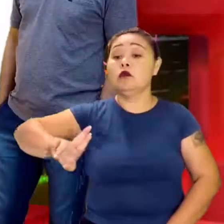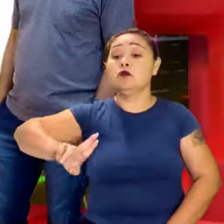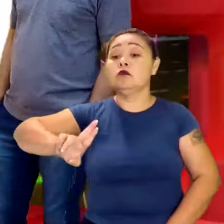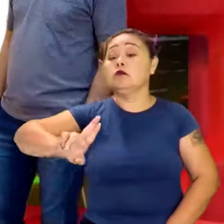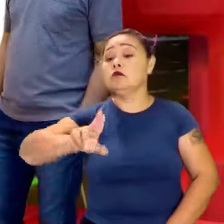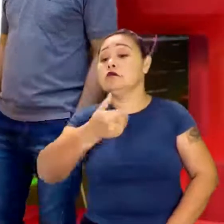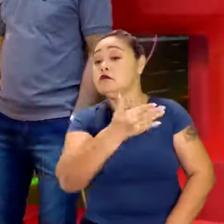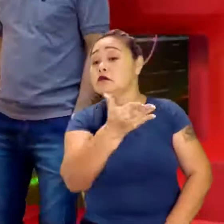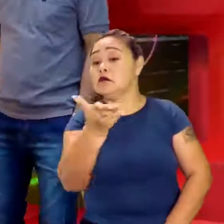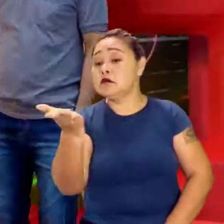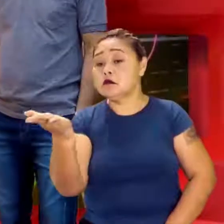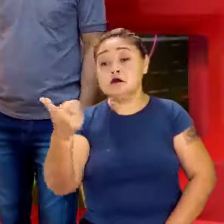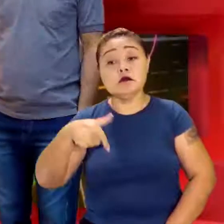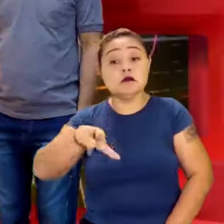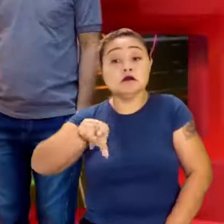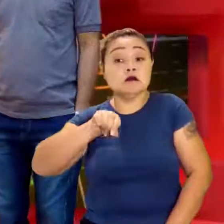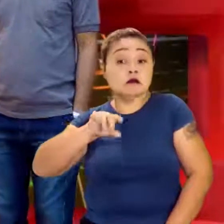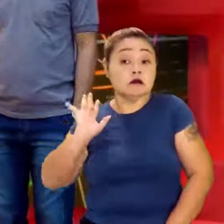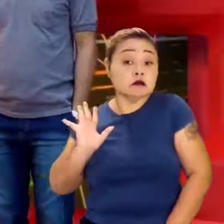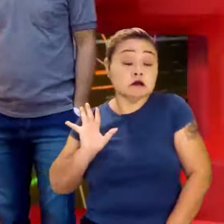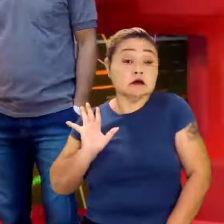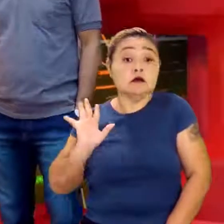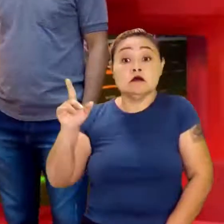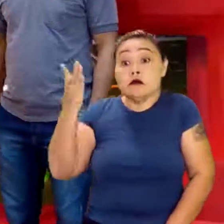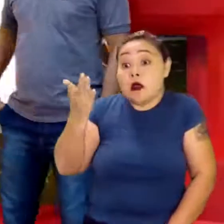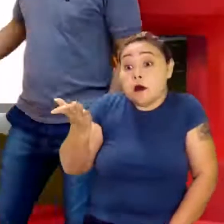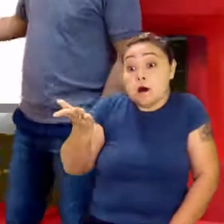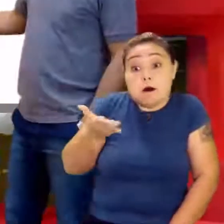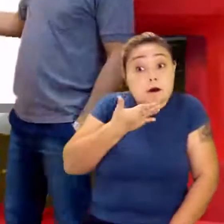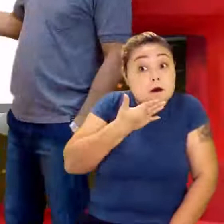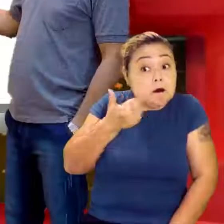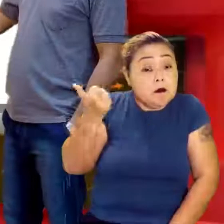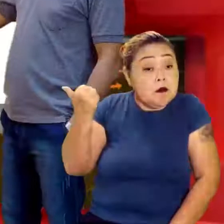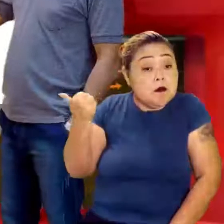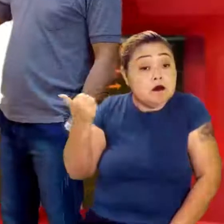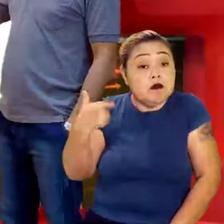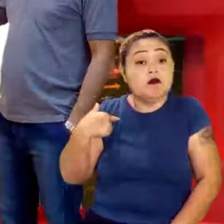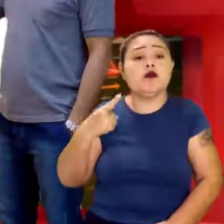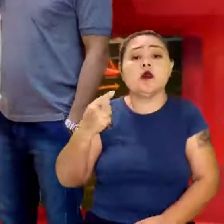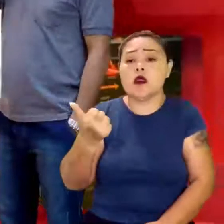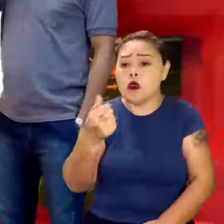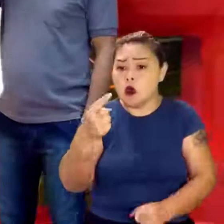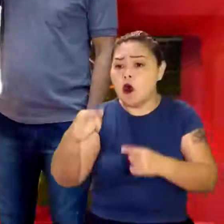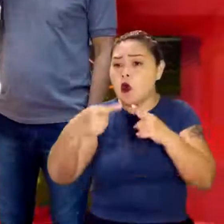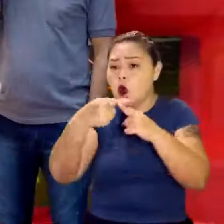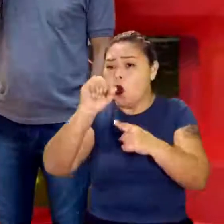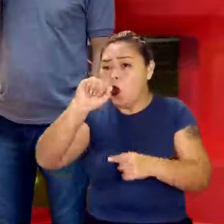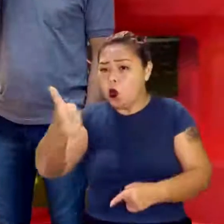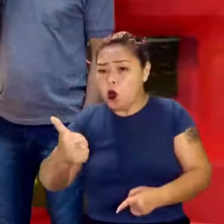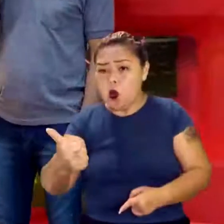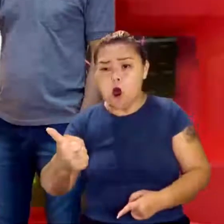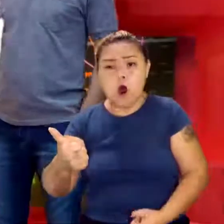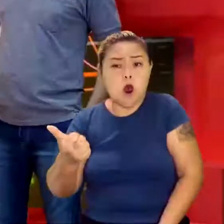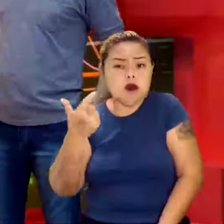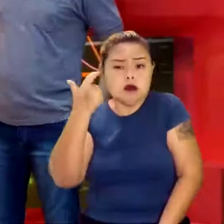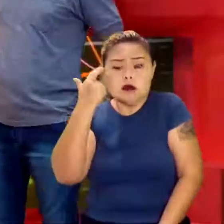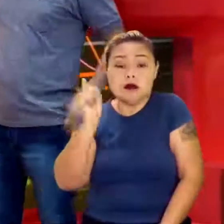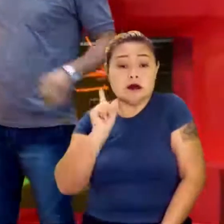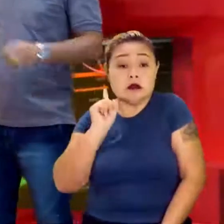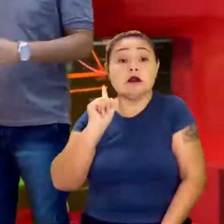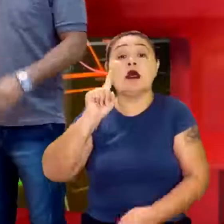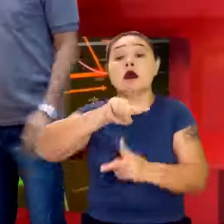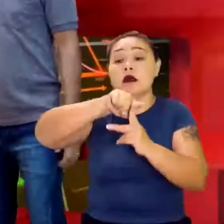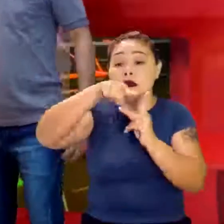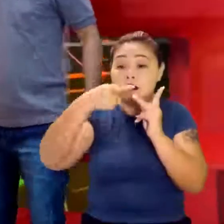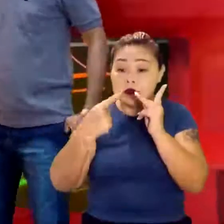é conveniente de você. Mas, gente, 1000 vezes. Aqui, eu vou fazer 16 vezes 81. Nossa, não quero nem pensar. Não, pouquinho não, mas a